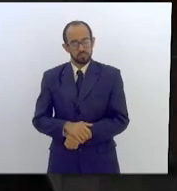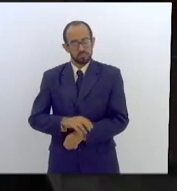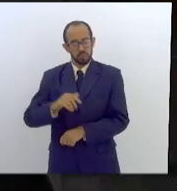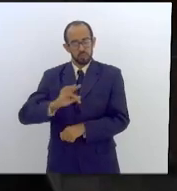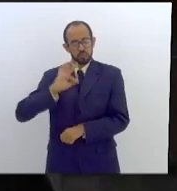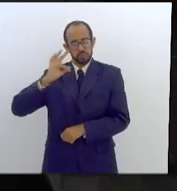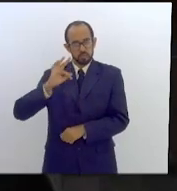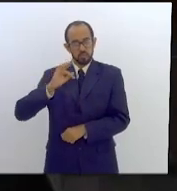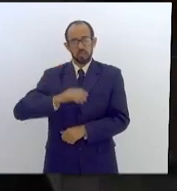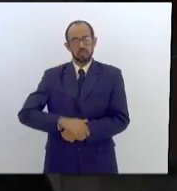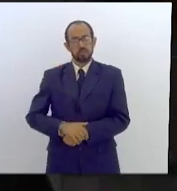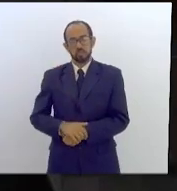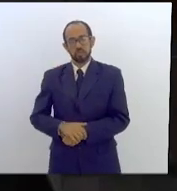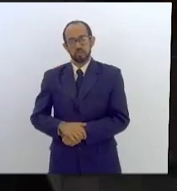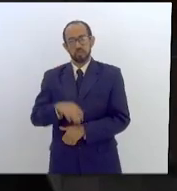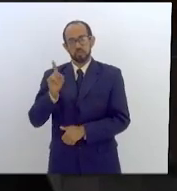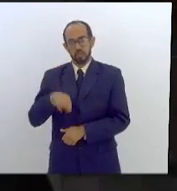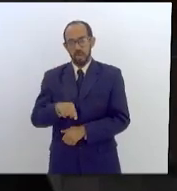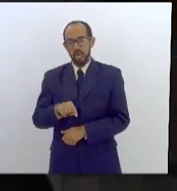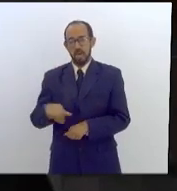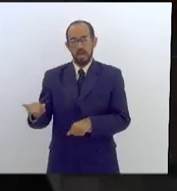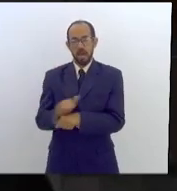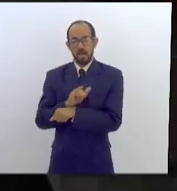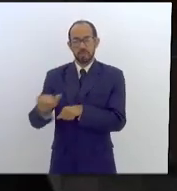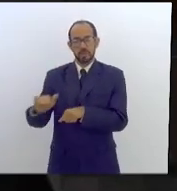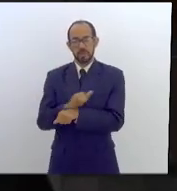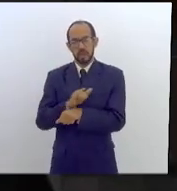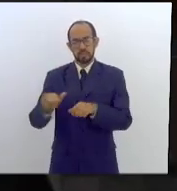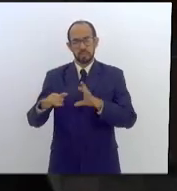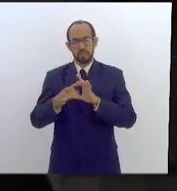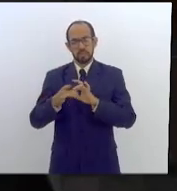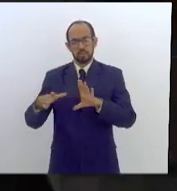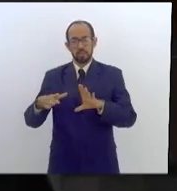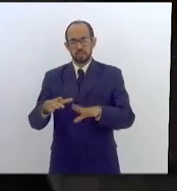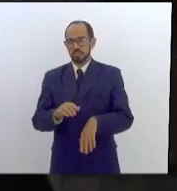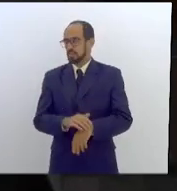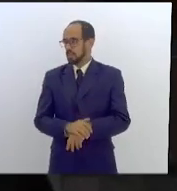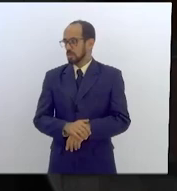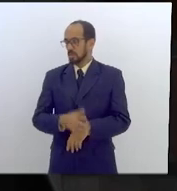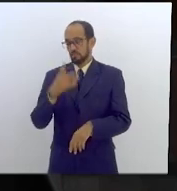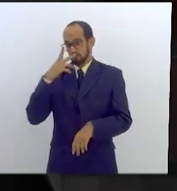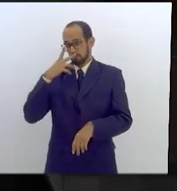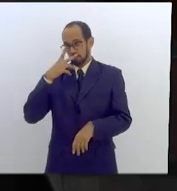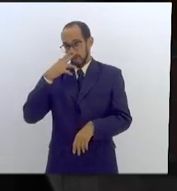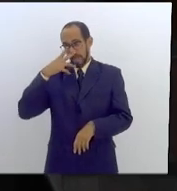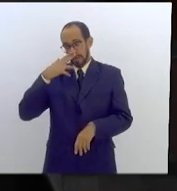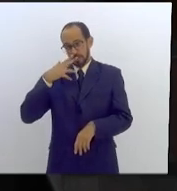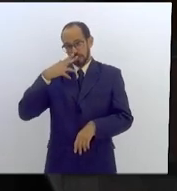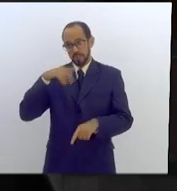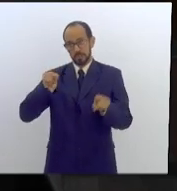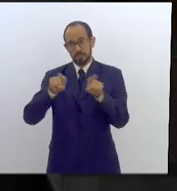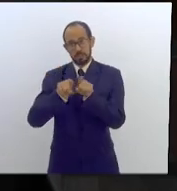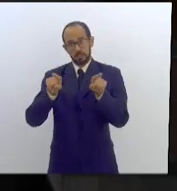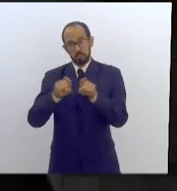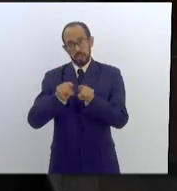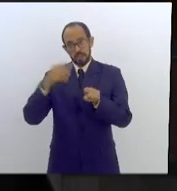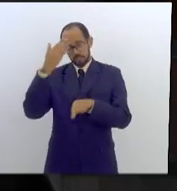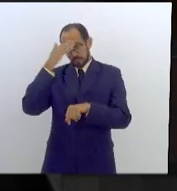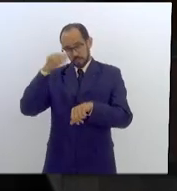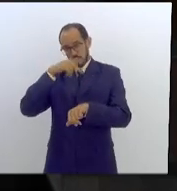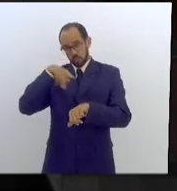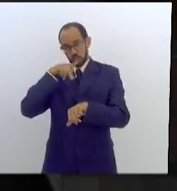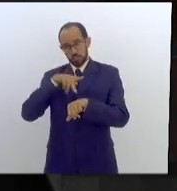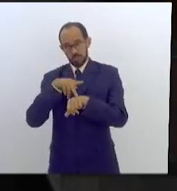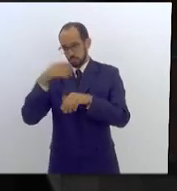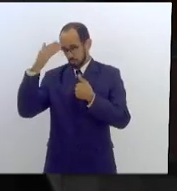então esse é o jogo democrático que parece que foi também esquecido nesse país muito obrigado